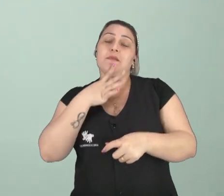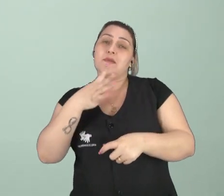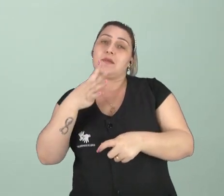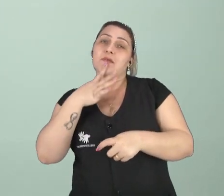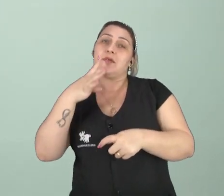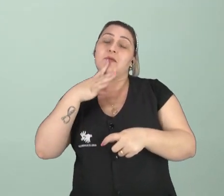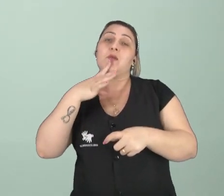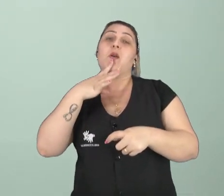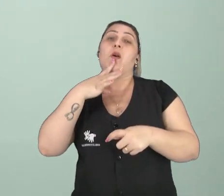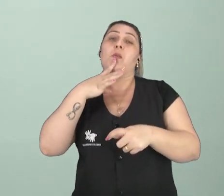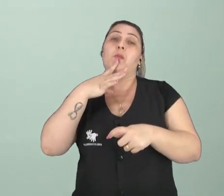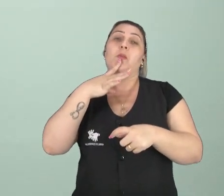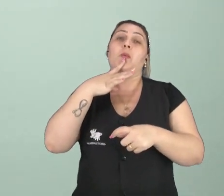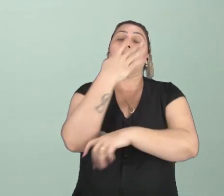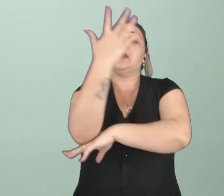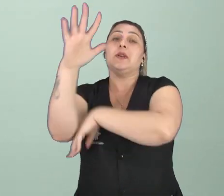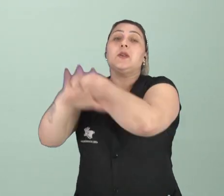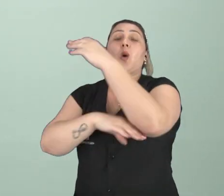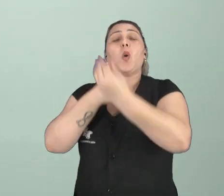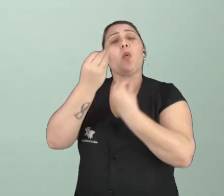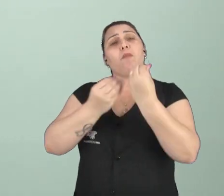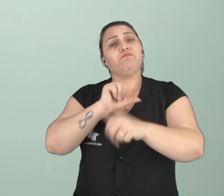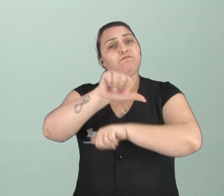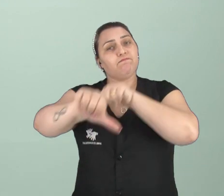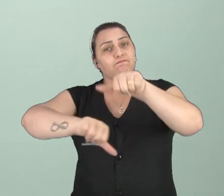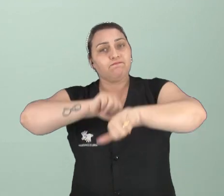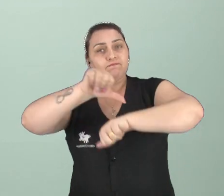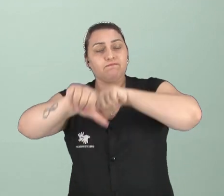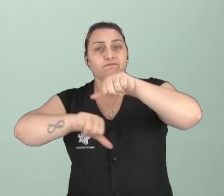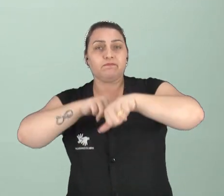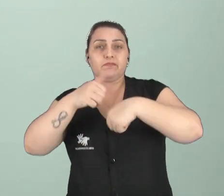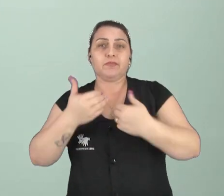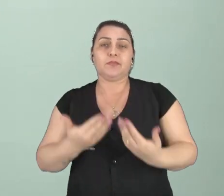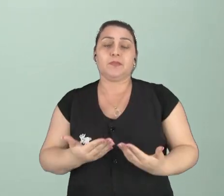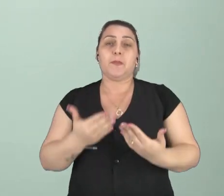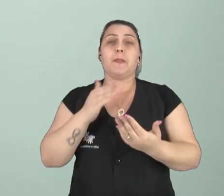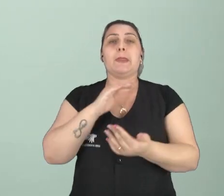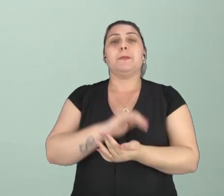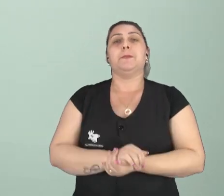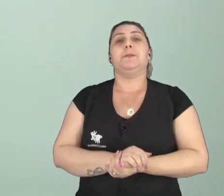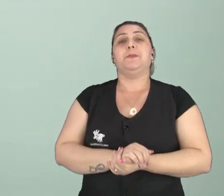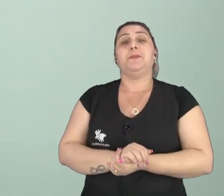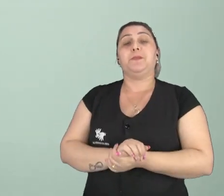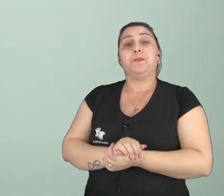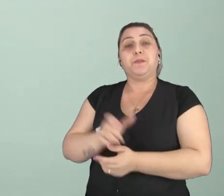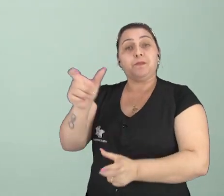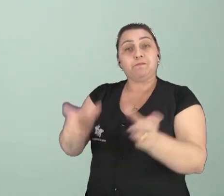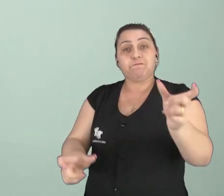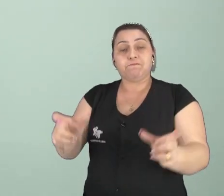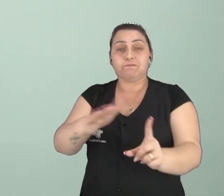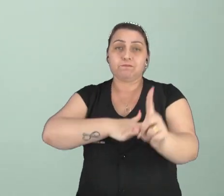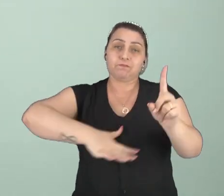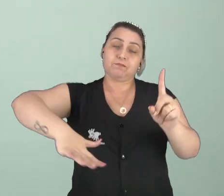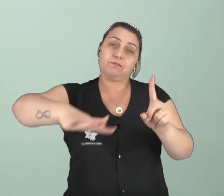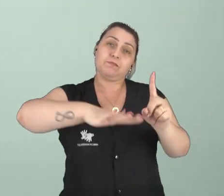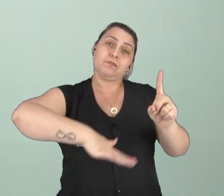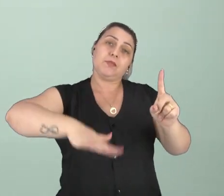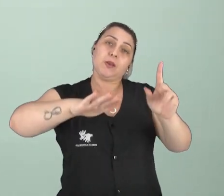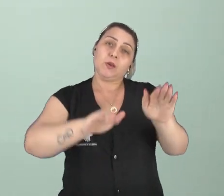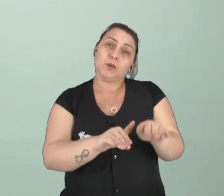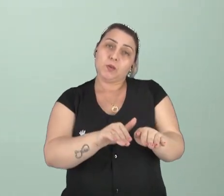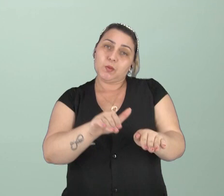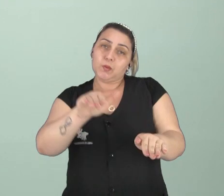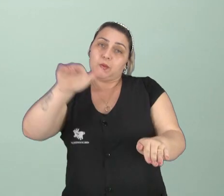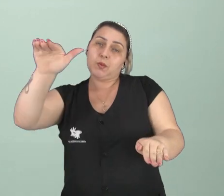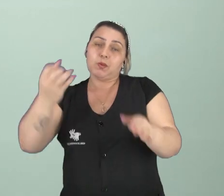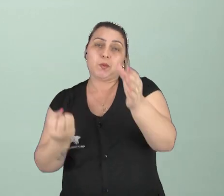como paisagem, como tudo isso foi modificado é, pelas sociedades que vão se evoluindo e